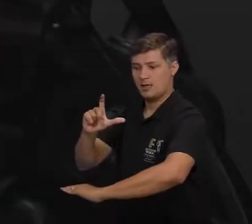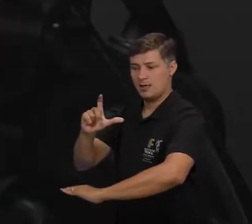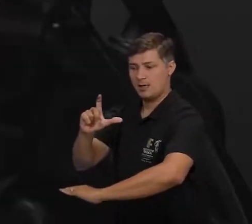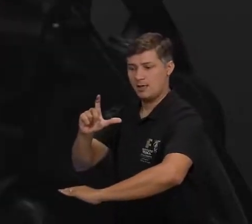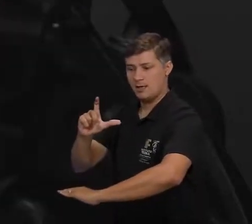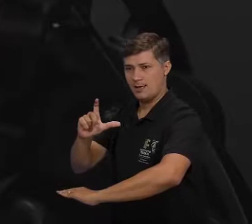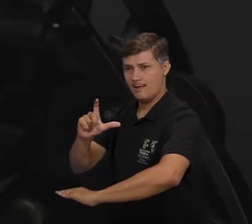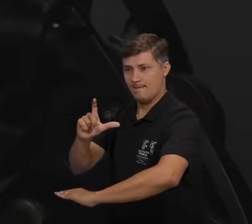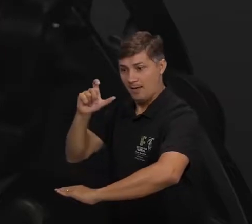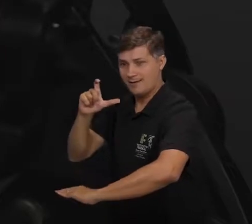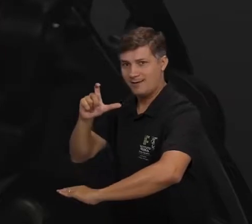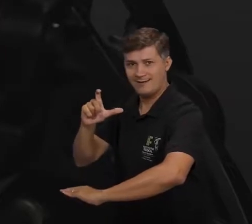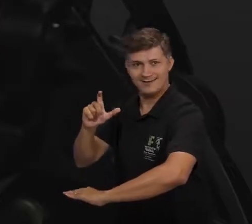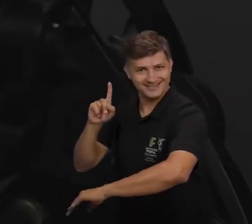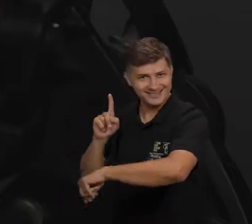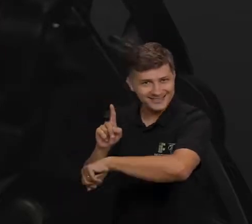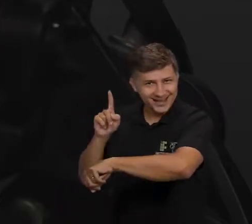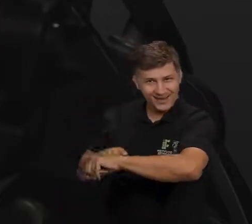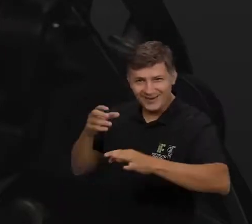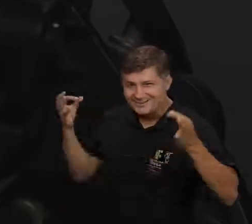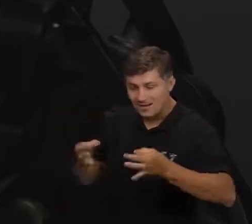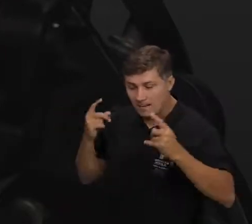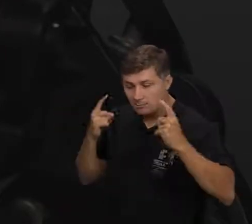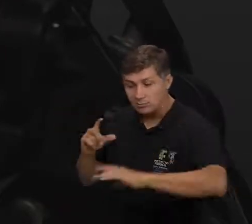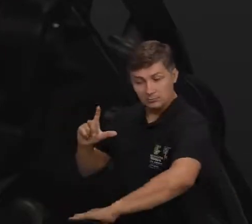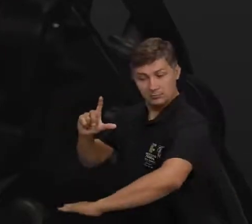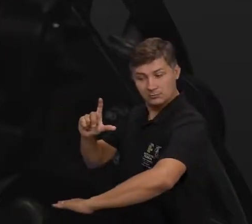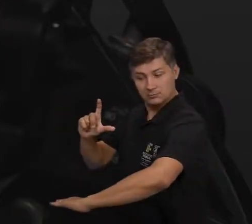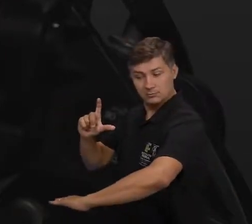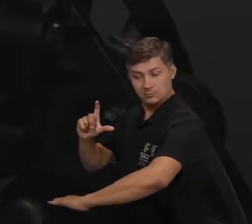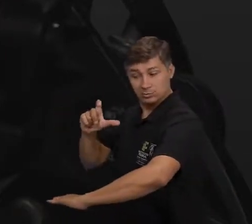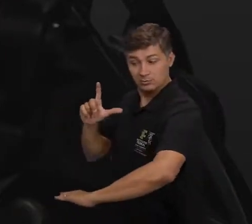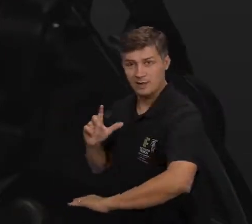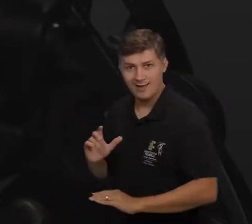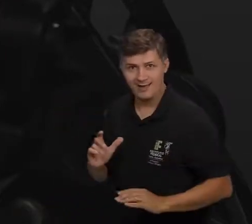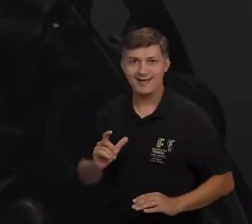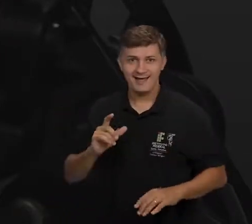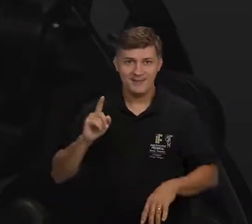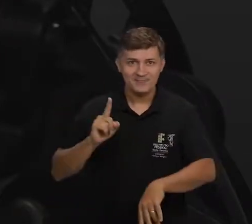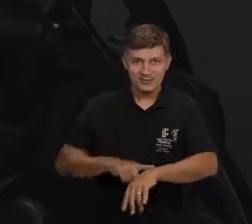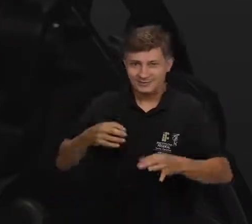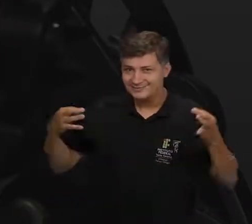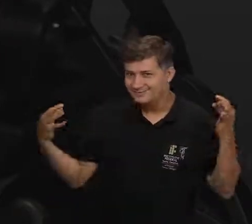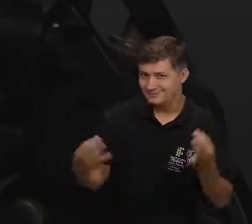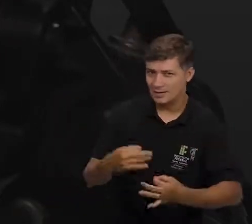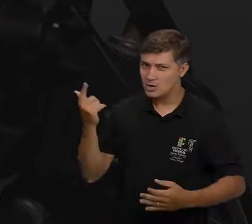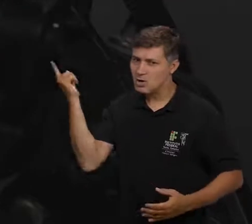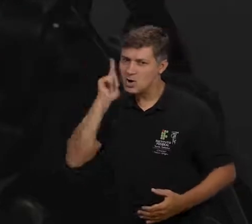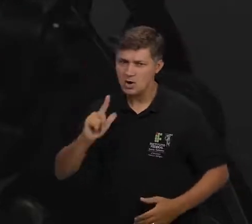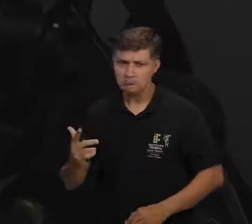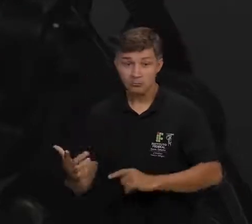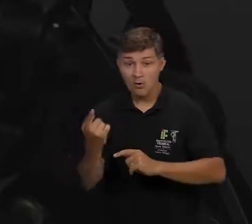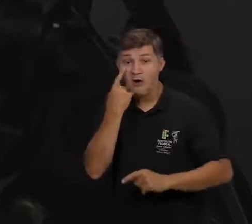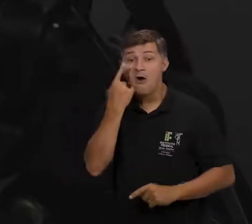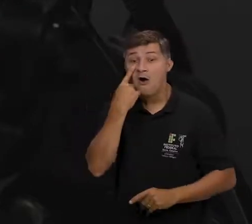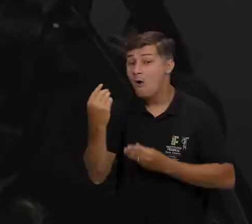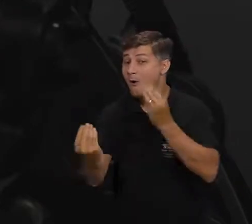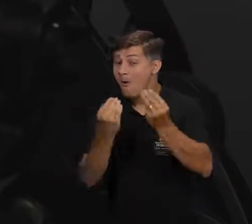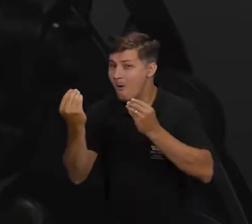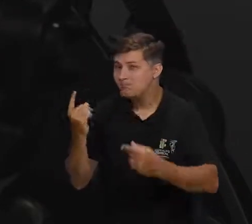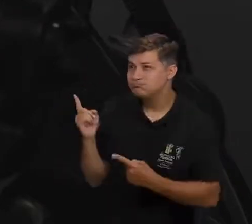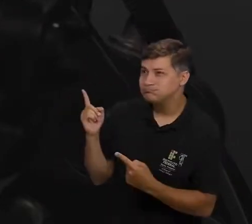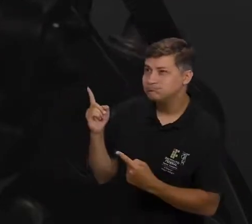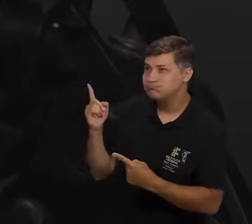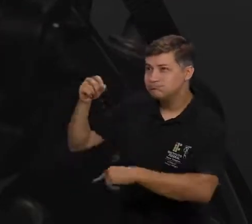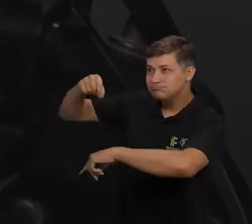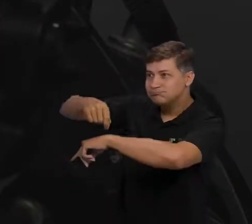aquele barulhinho, eu aperto o botão e é instantâneo, fica congelado ali, aparece a imagem, e aí a gente tem o resultado desse tipo de